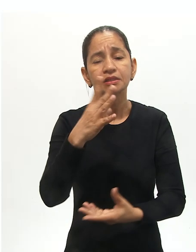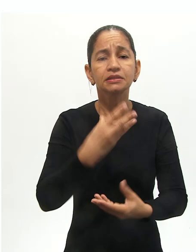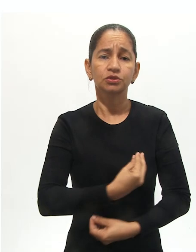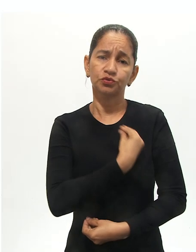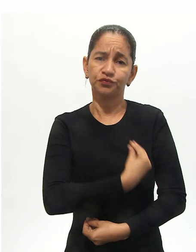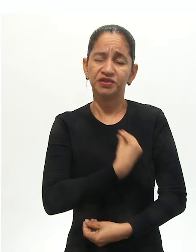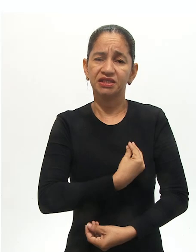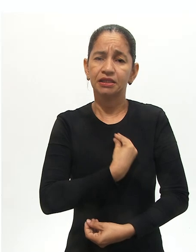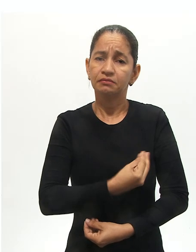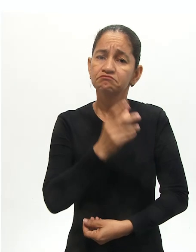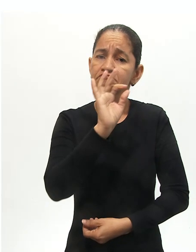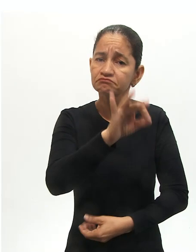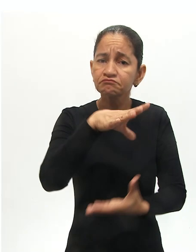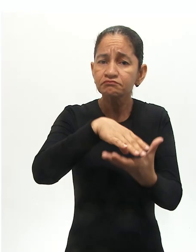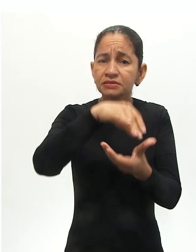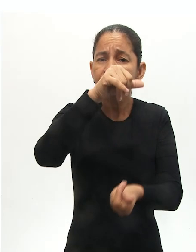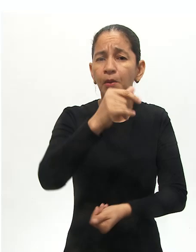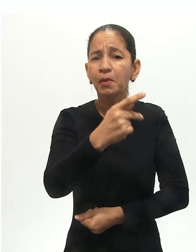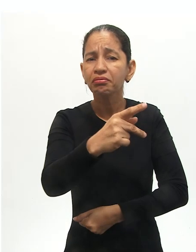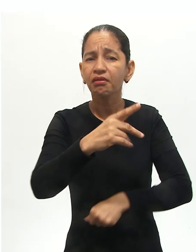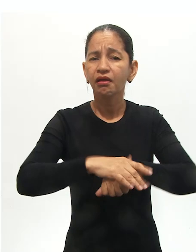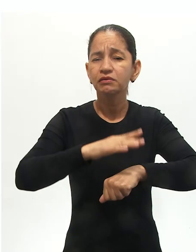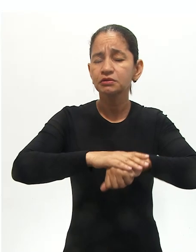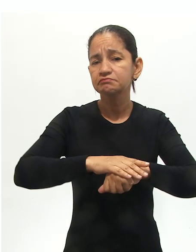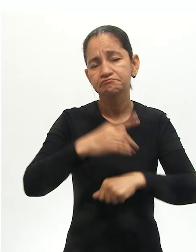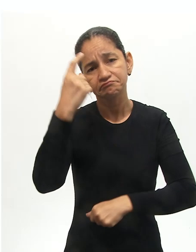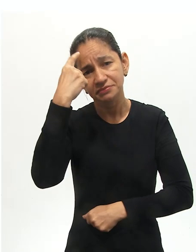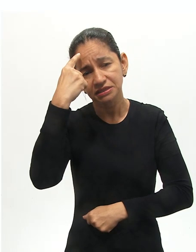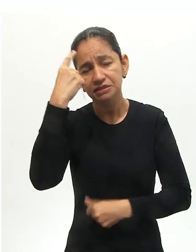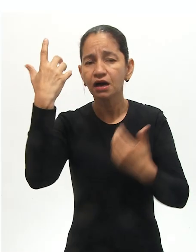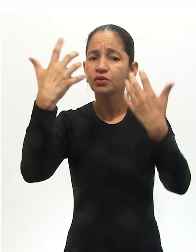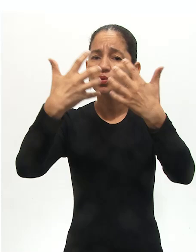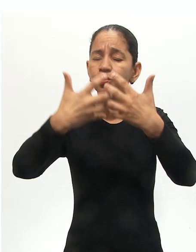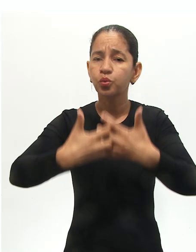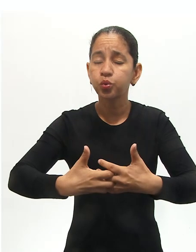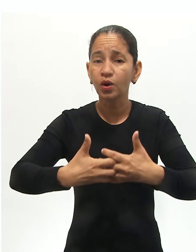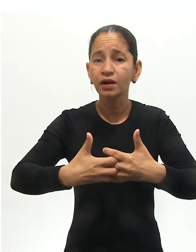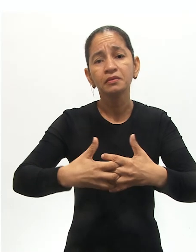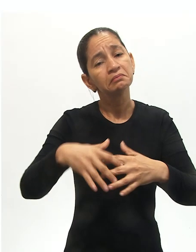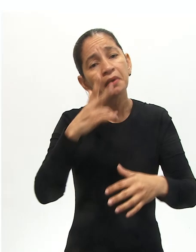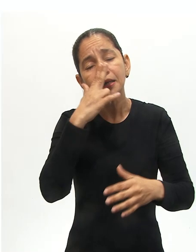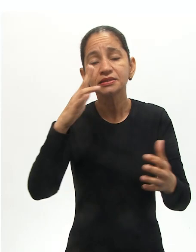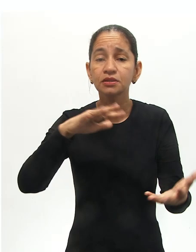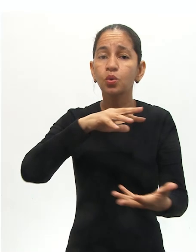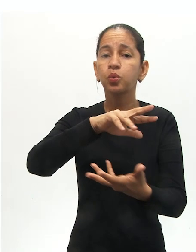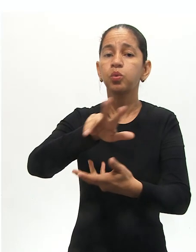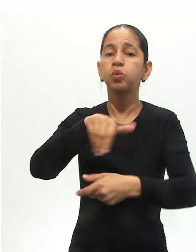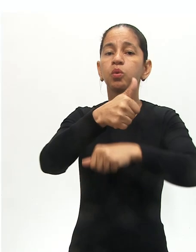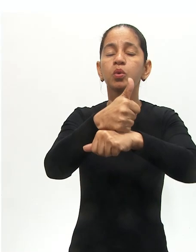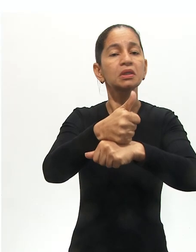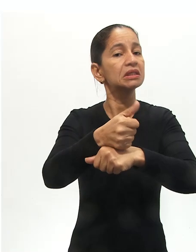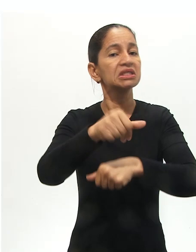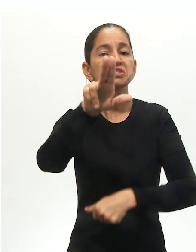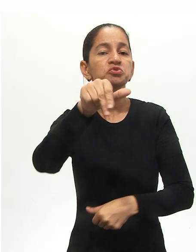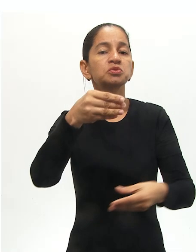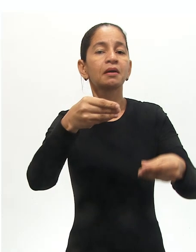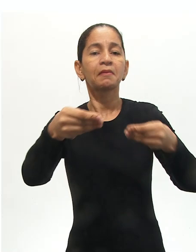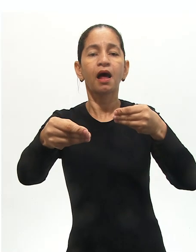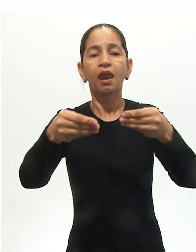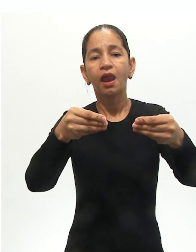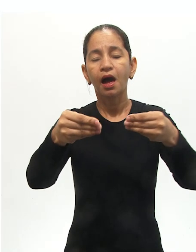essencialista do homem. Nessa visão, o homem teria uma essência universal e imutável